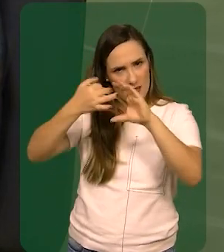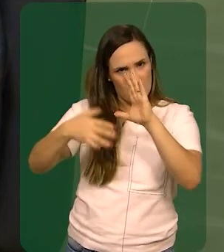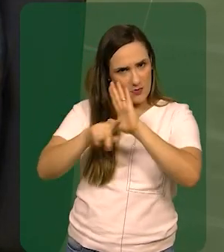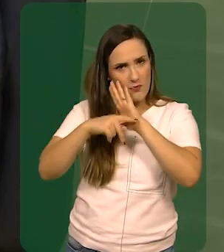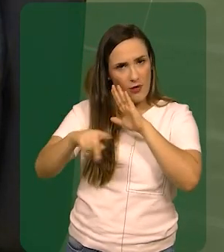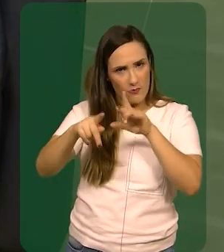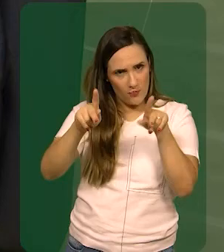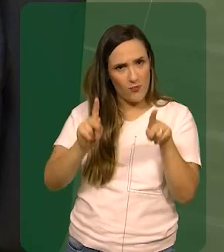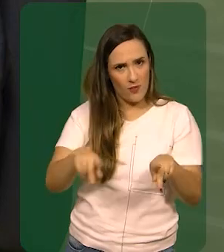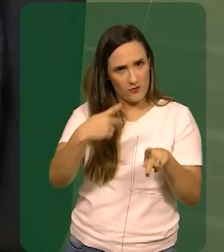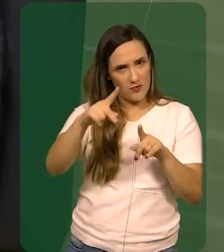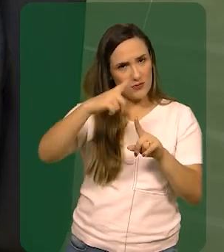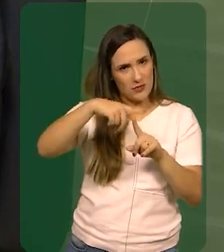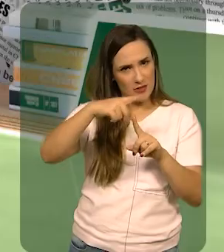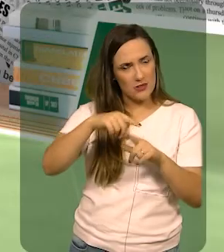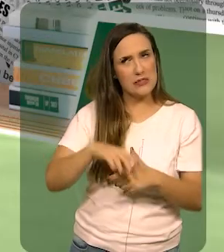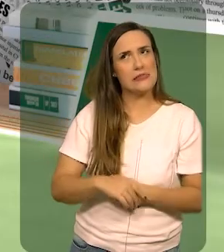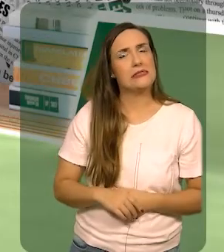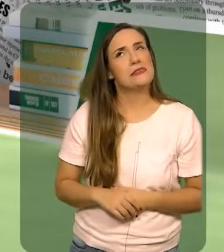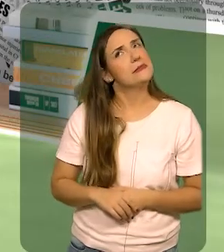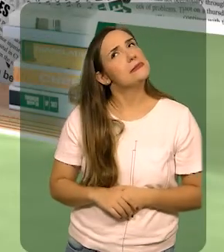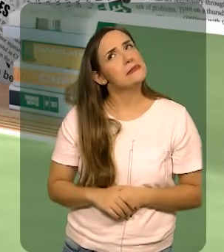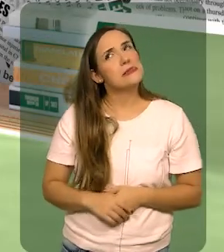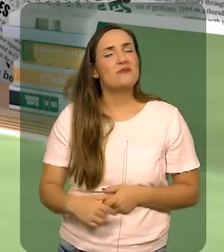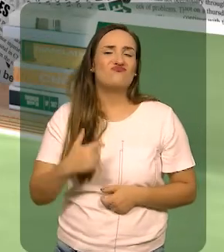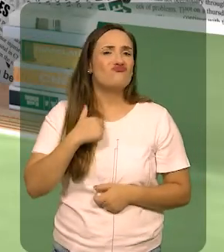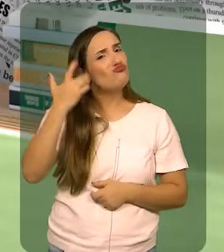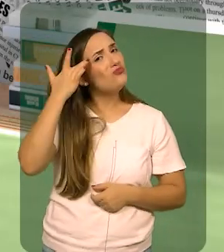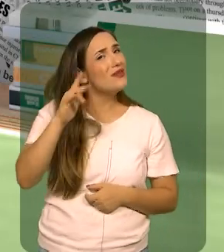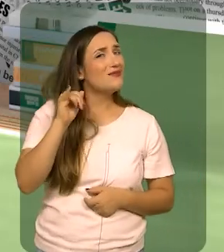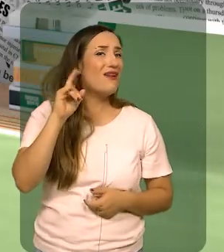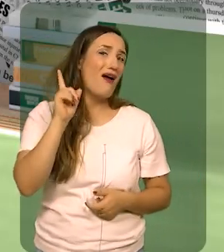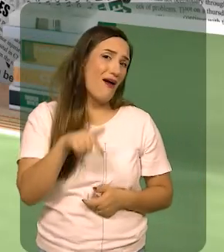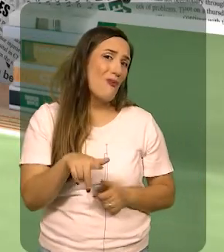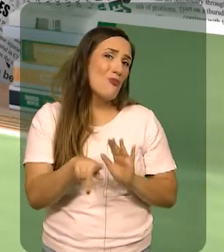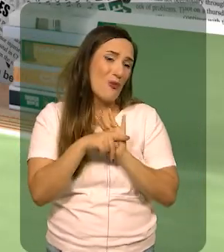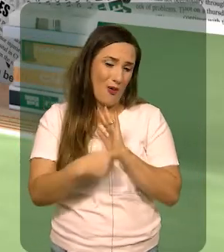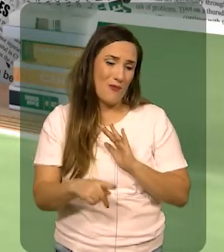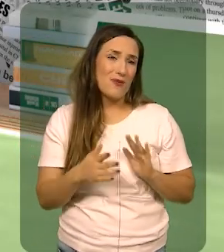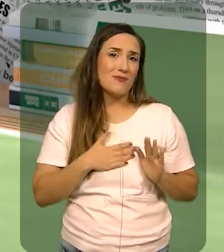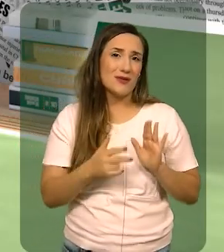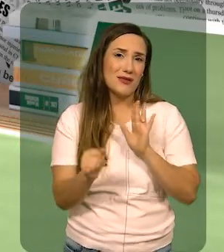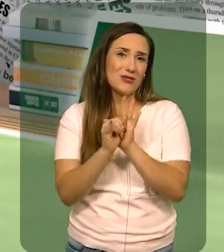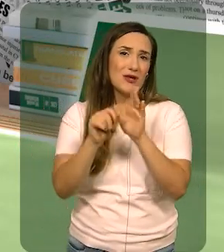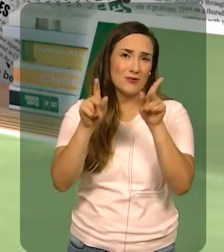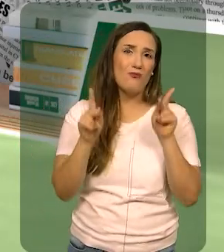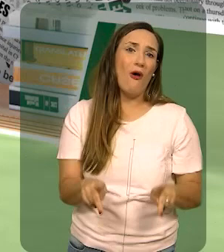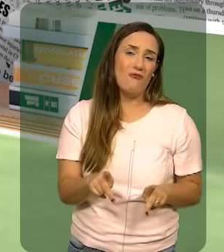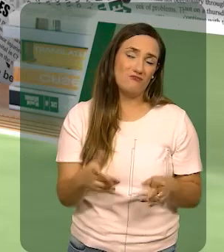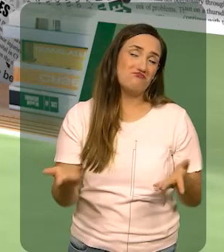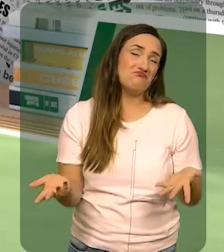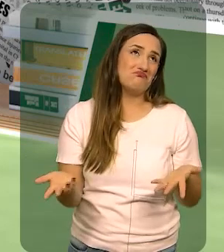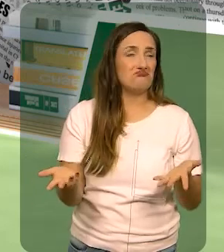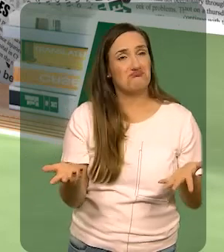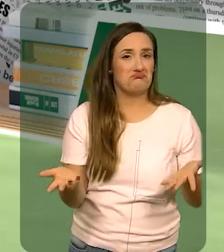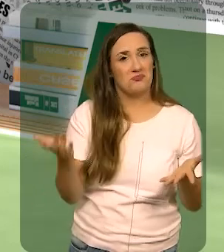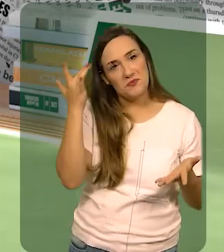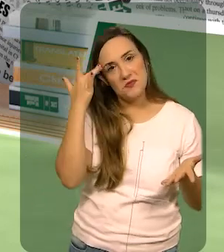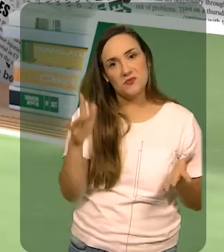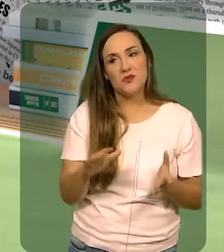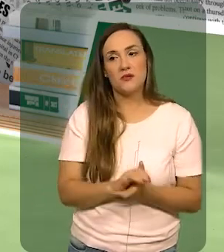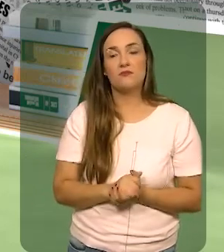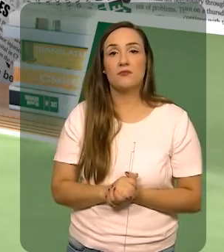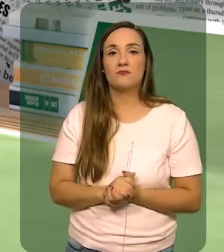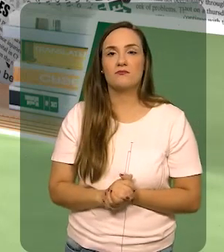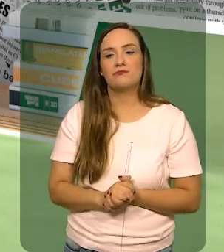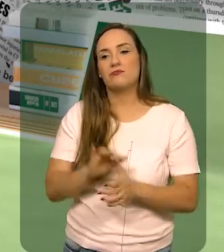É uma particularidade de vocês? Eu não sei se é, porque como eu disse, cada um tem